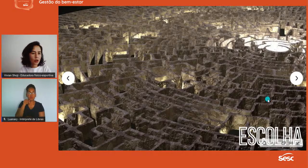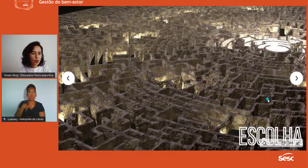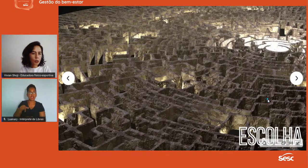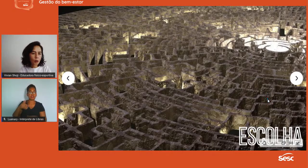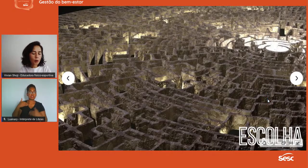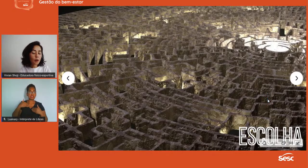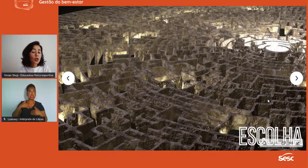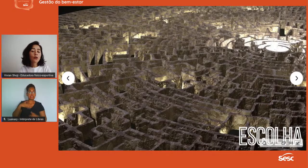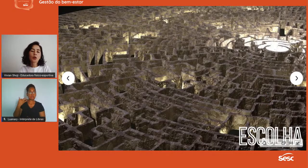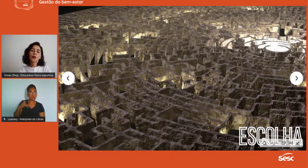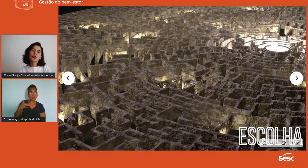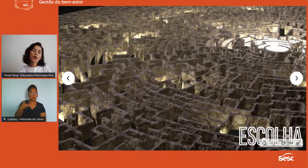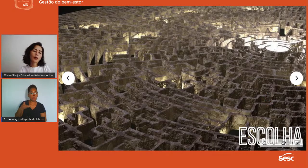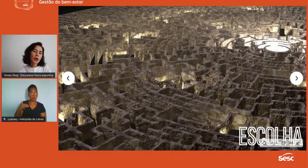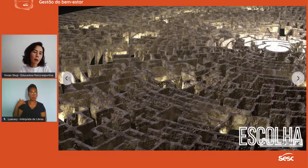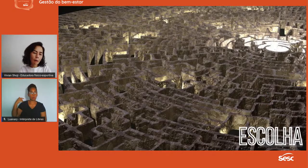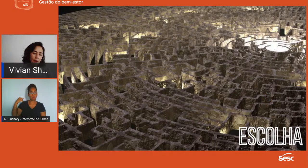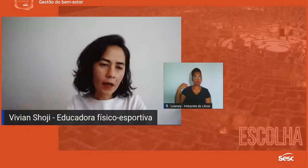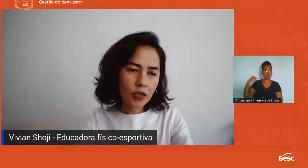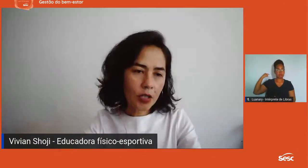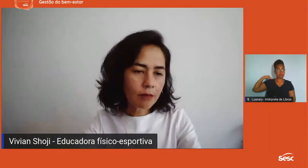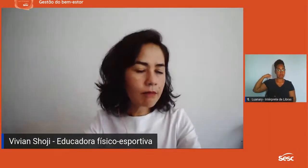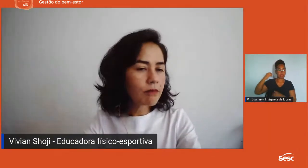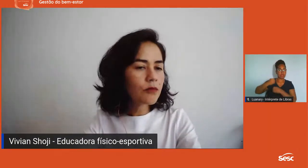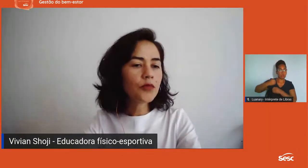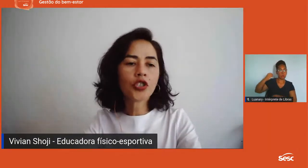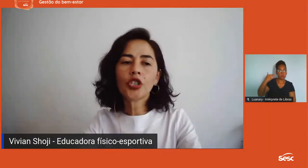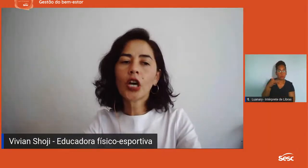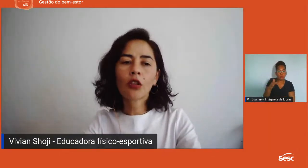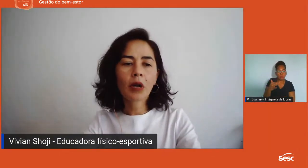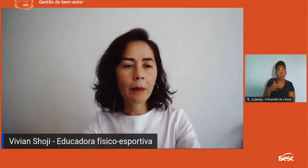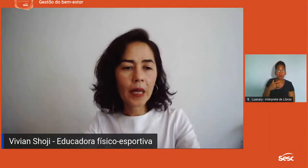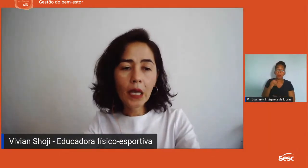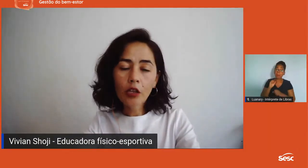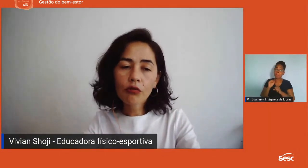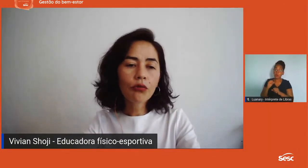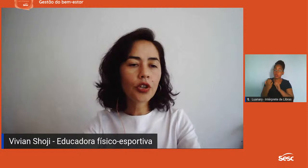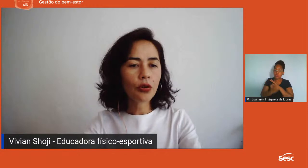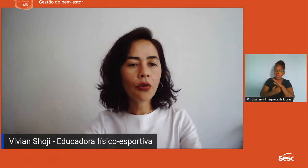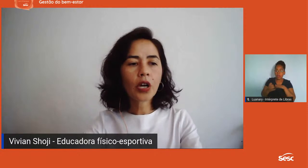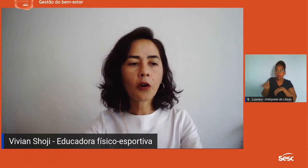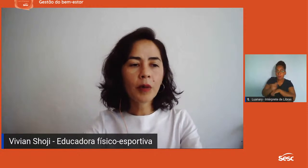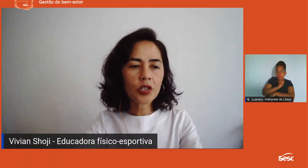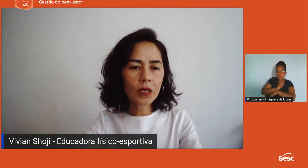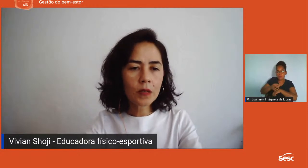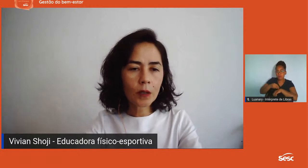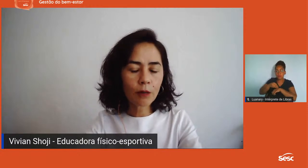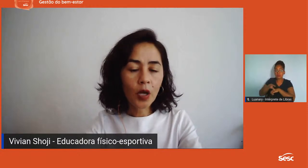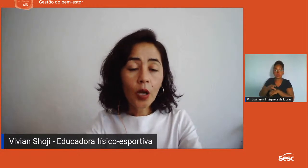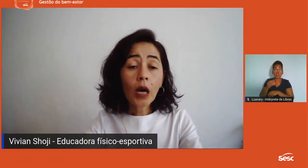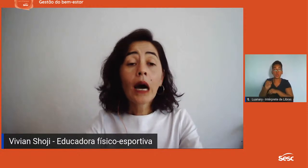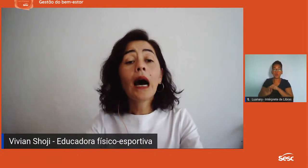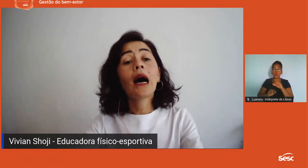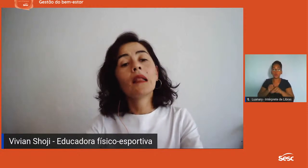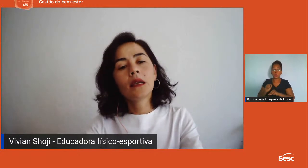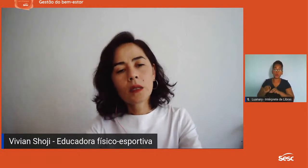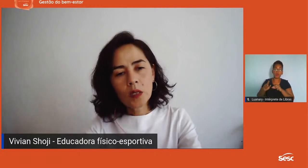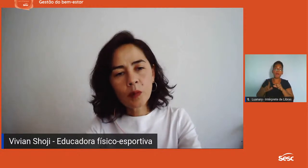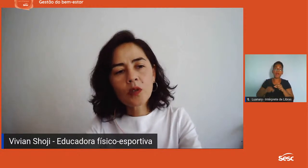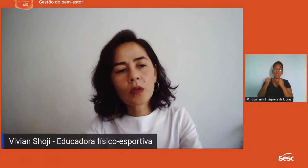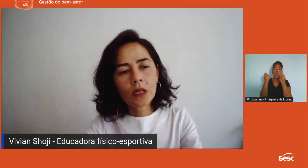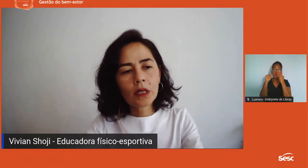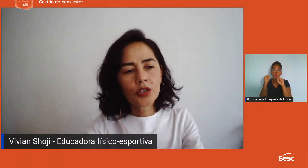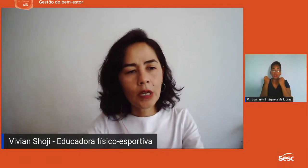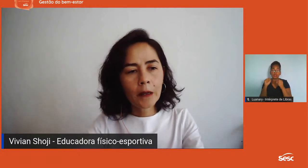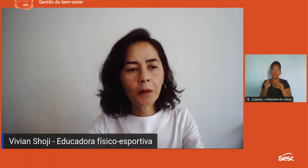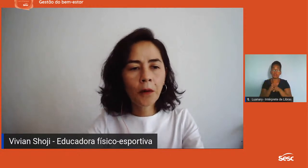estão se queixando, você pode elaborar uma prática de alongamento, yoga ou meditação. além